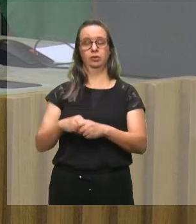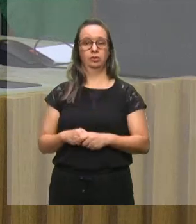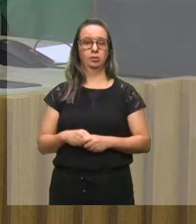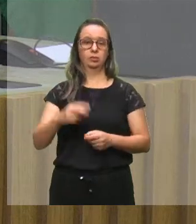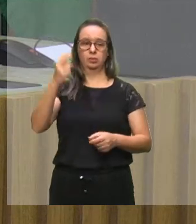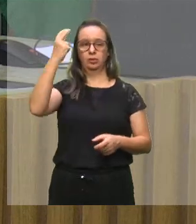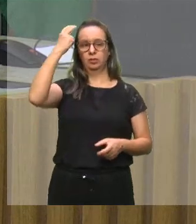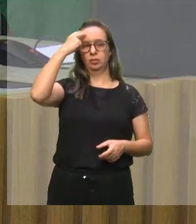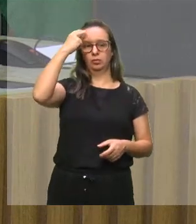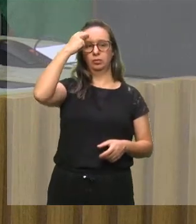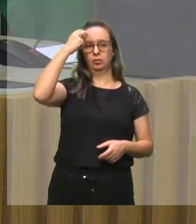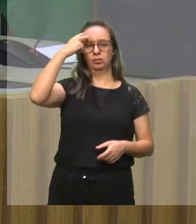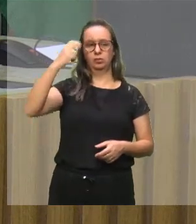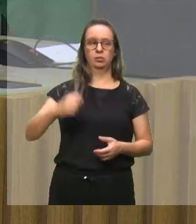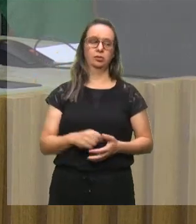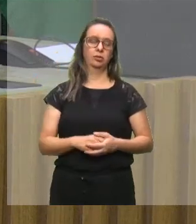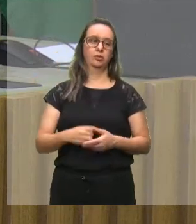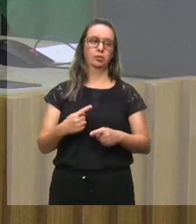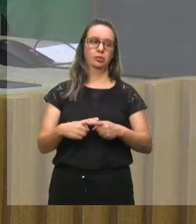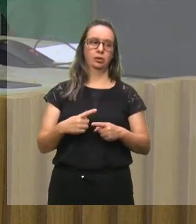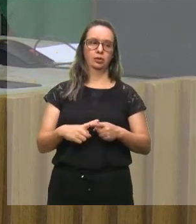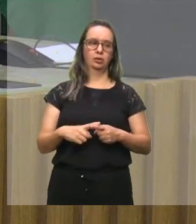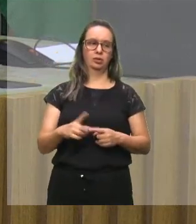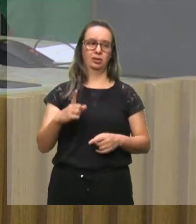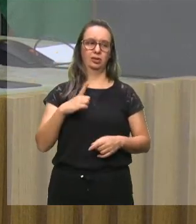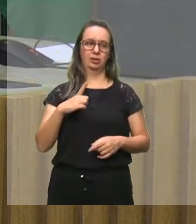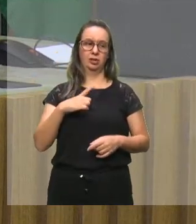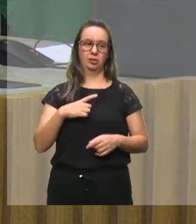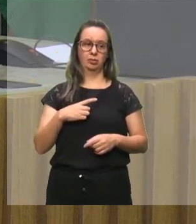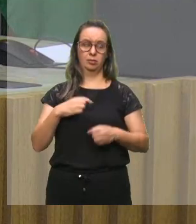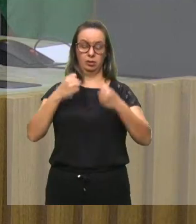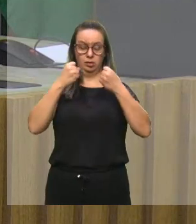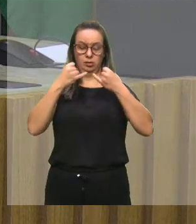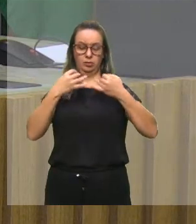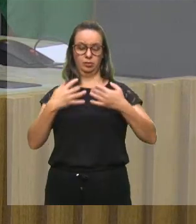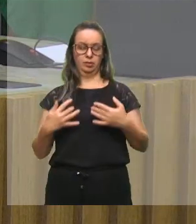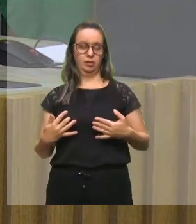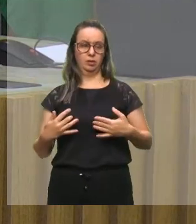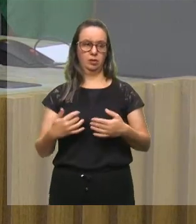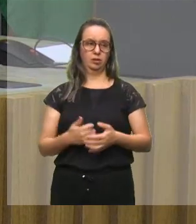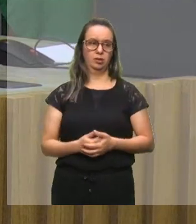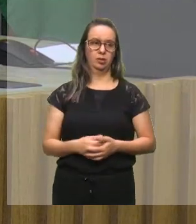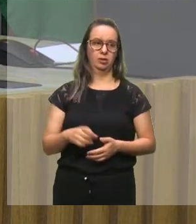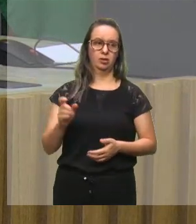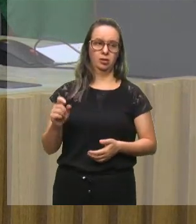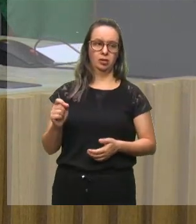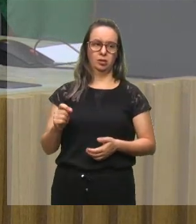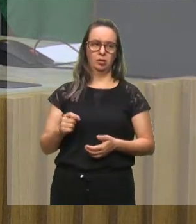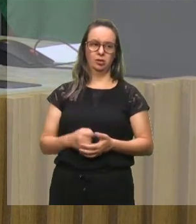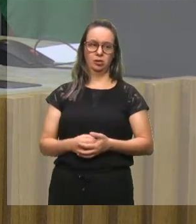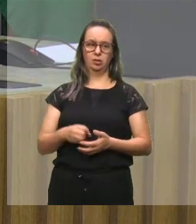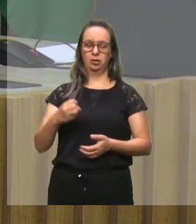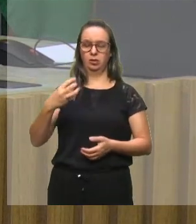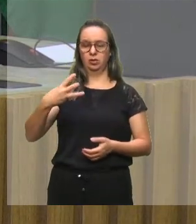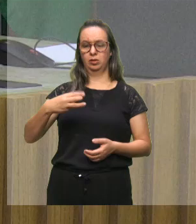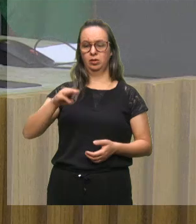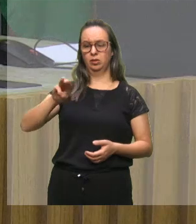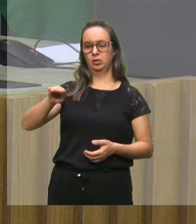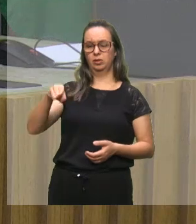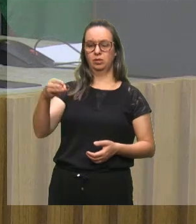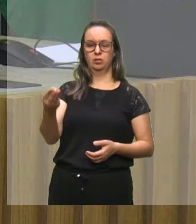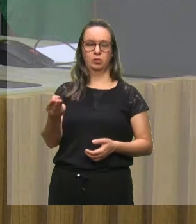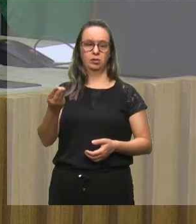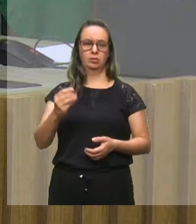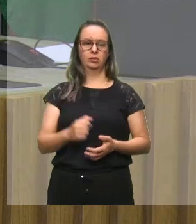cultura, nós temos descritos lá uma parcela de R$3.200.000